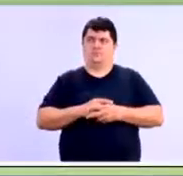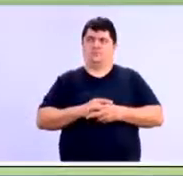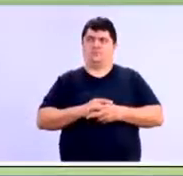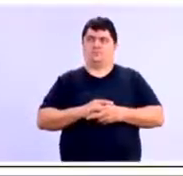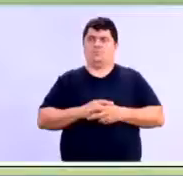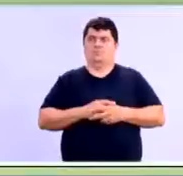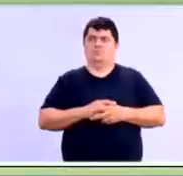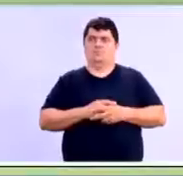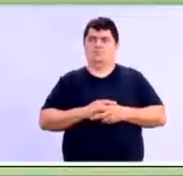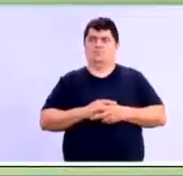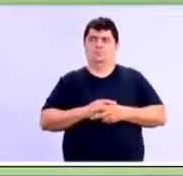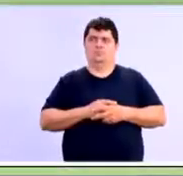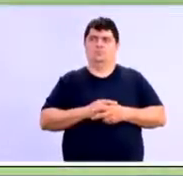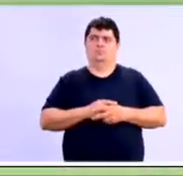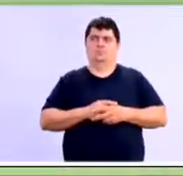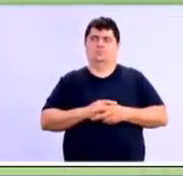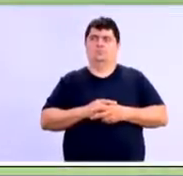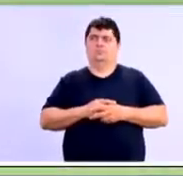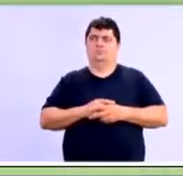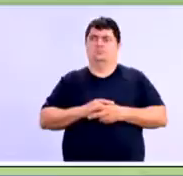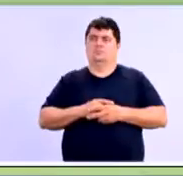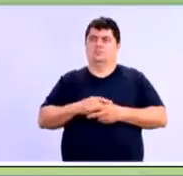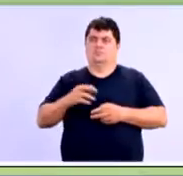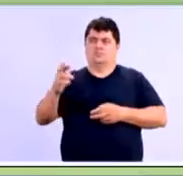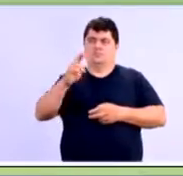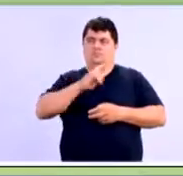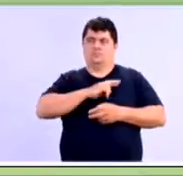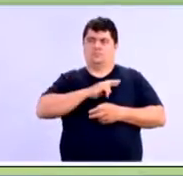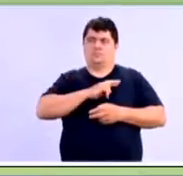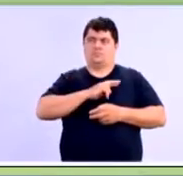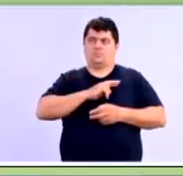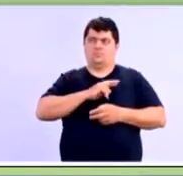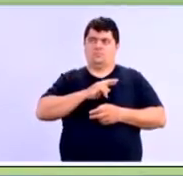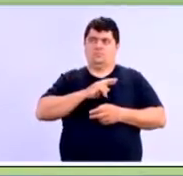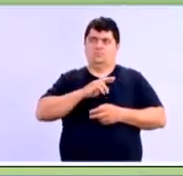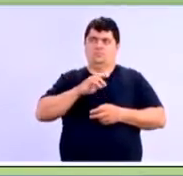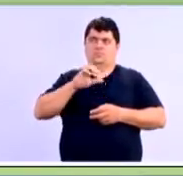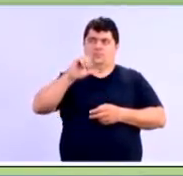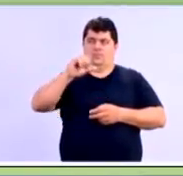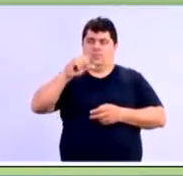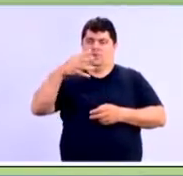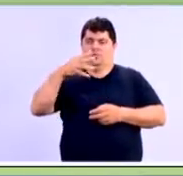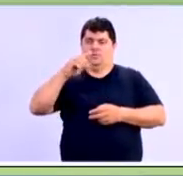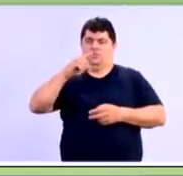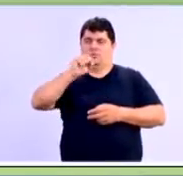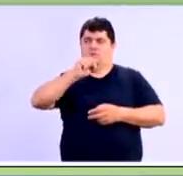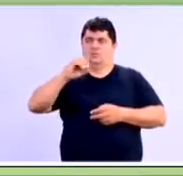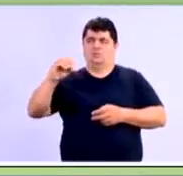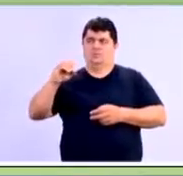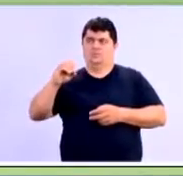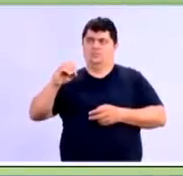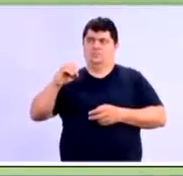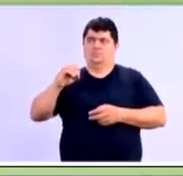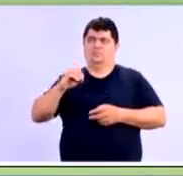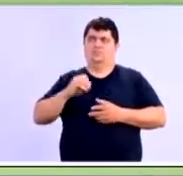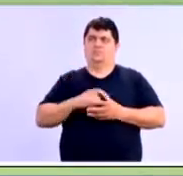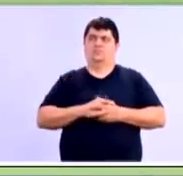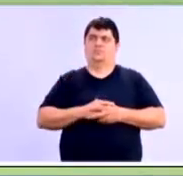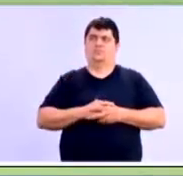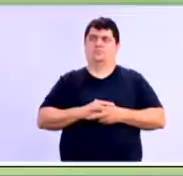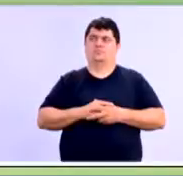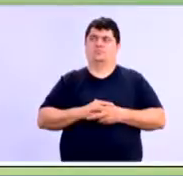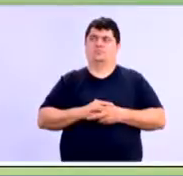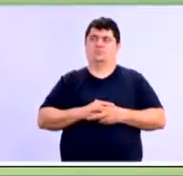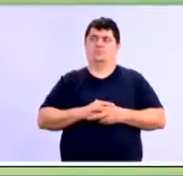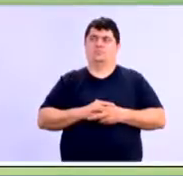uma ideia aqui, né? Então vamos lá, retorno sobre ativo, vou pegar quanto? 94.800, correto? Então